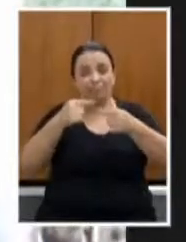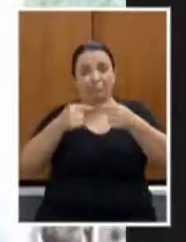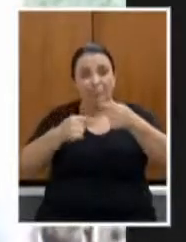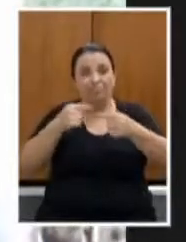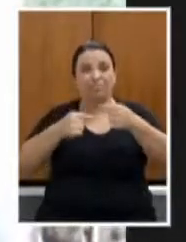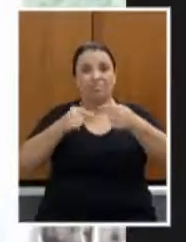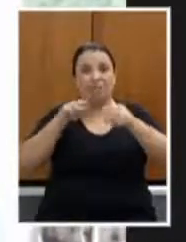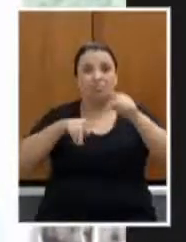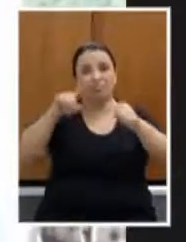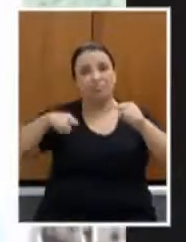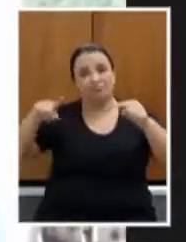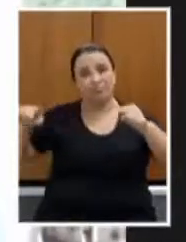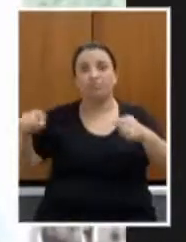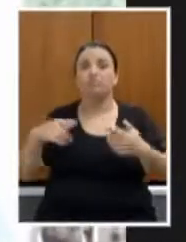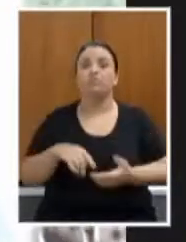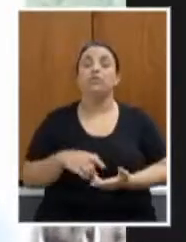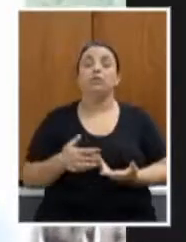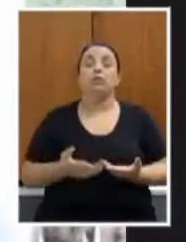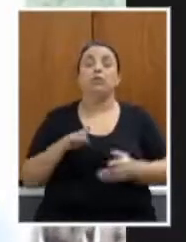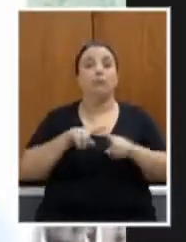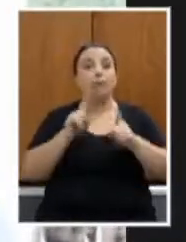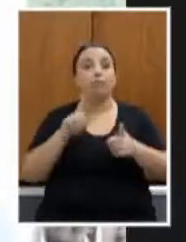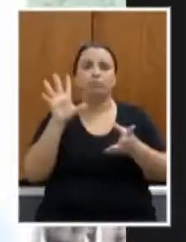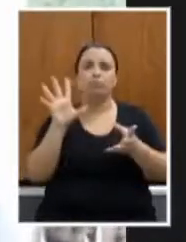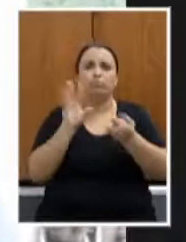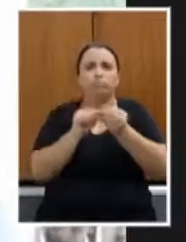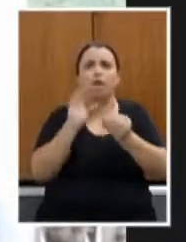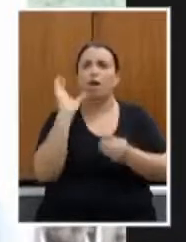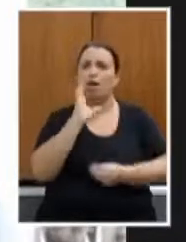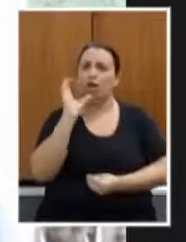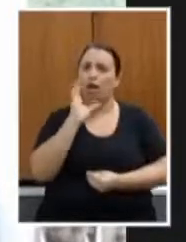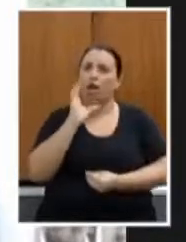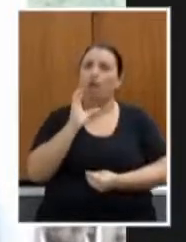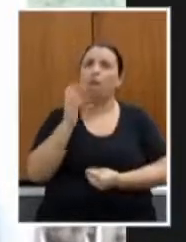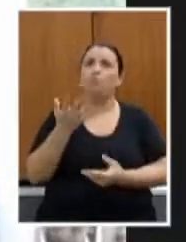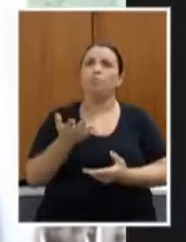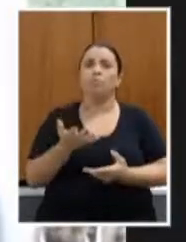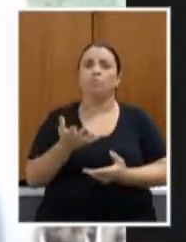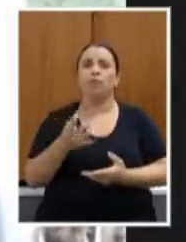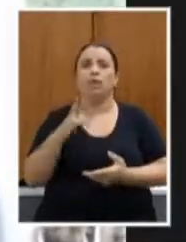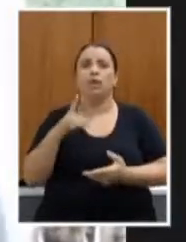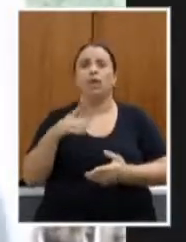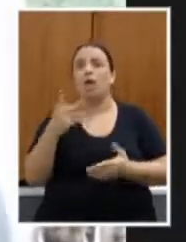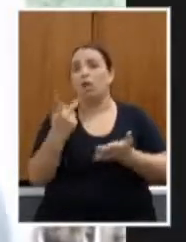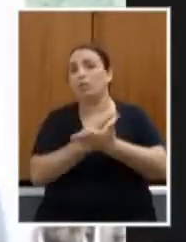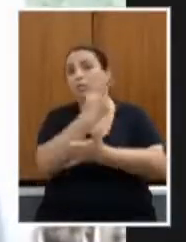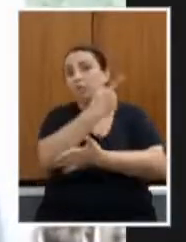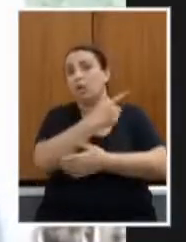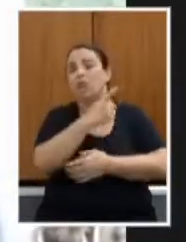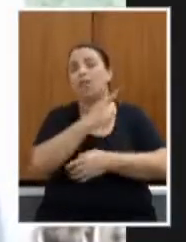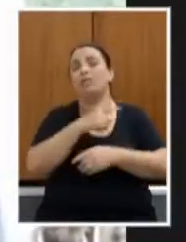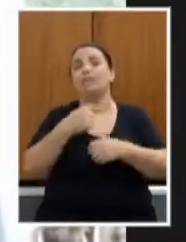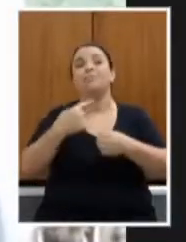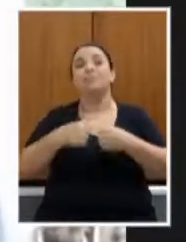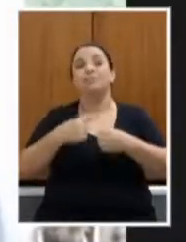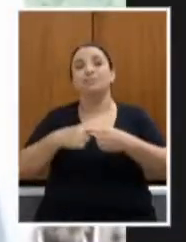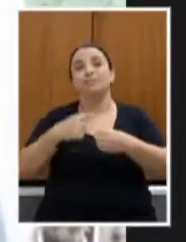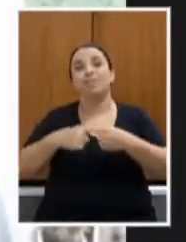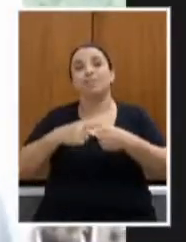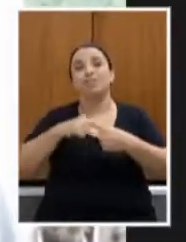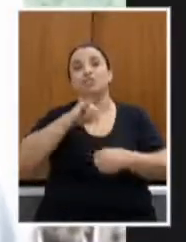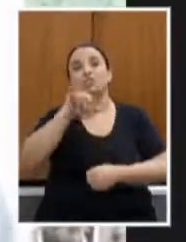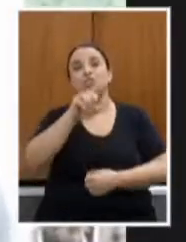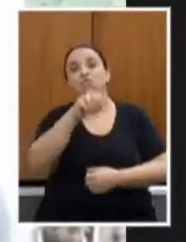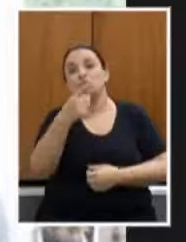breve. Somente, né, devido ao acidente hoje ocorrido em João Monlevade, mais de